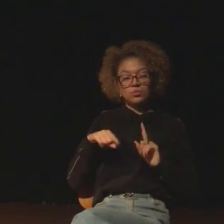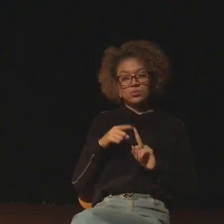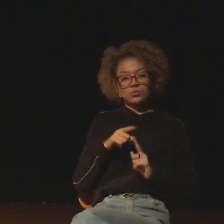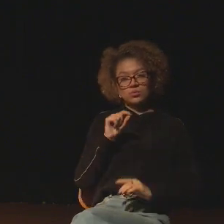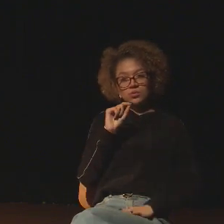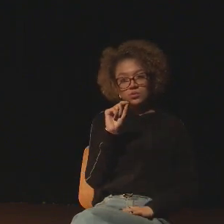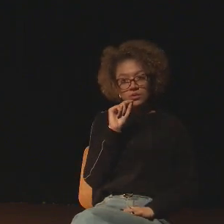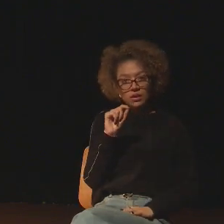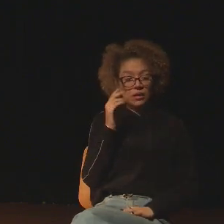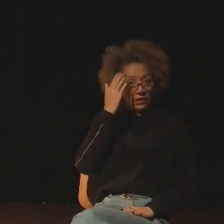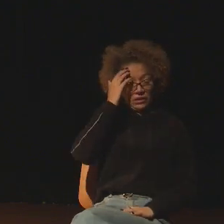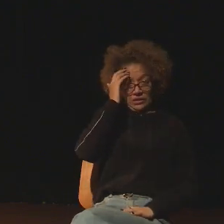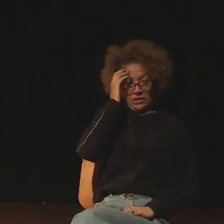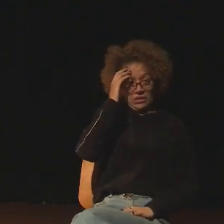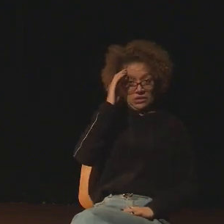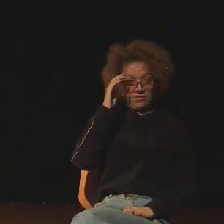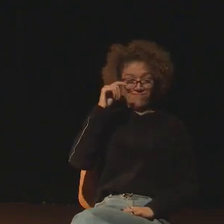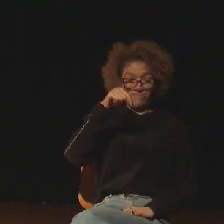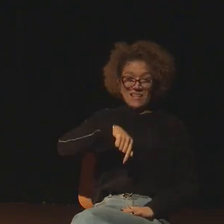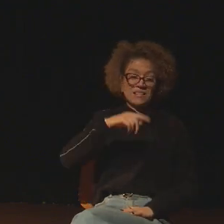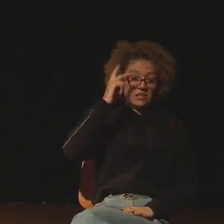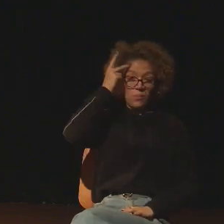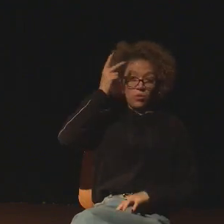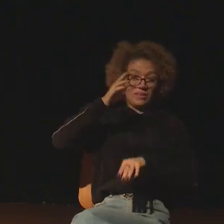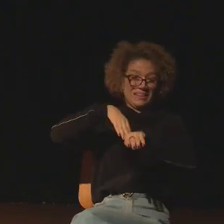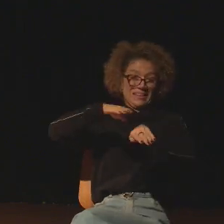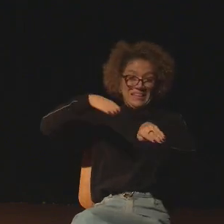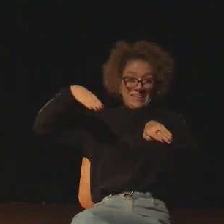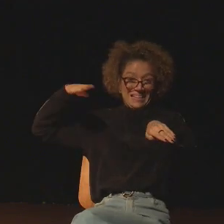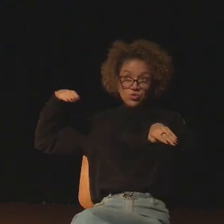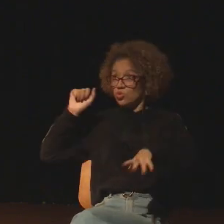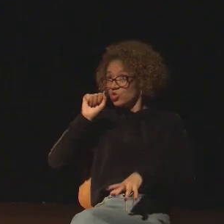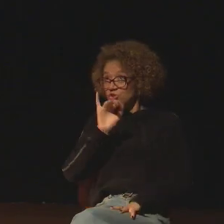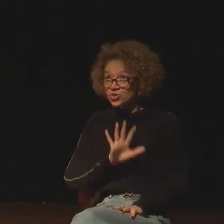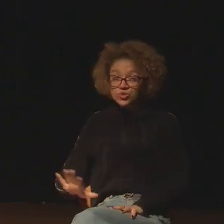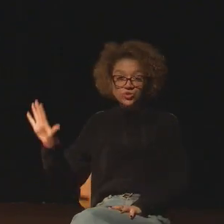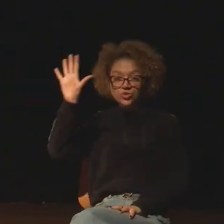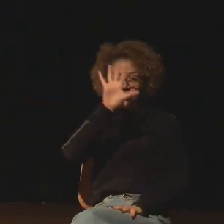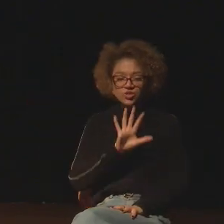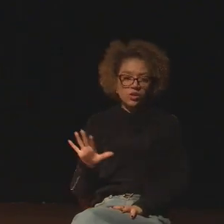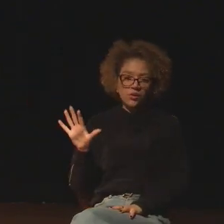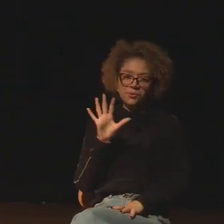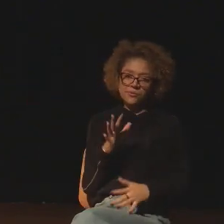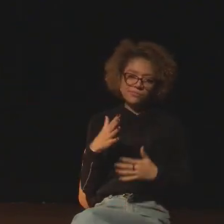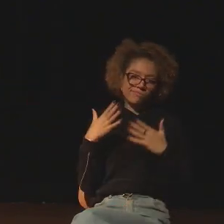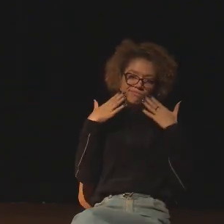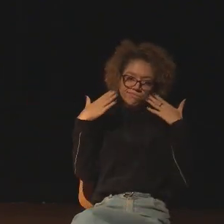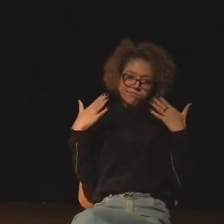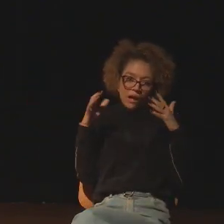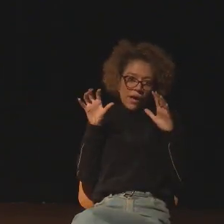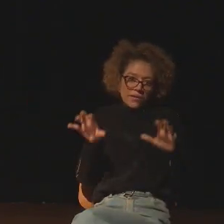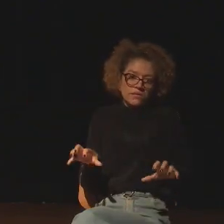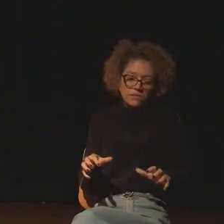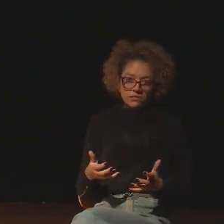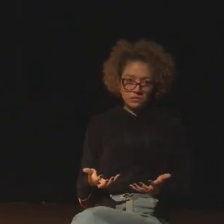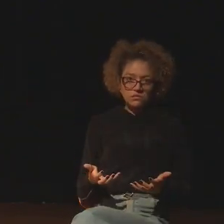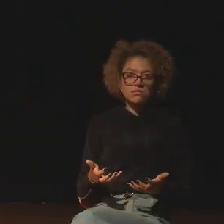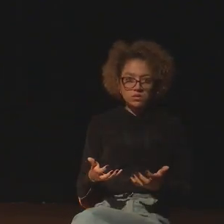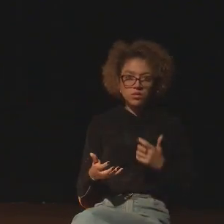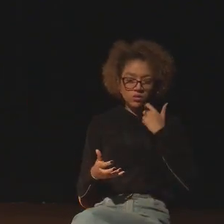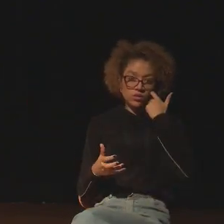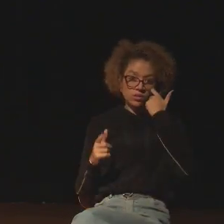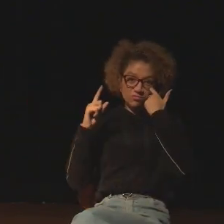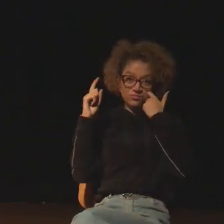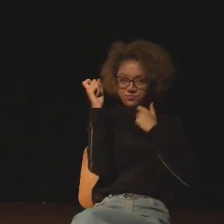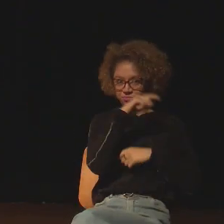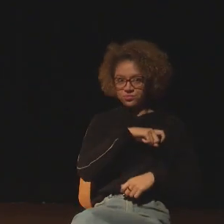entendendo que trânsito da cidade de São Paulo é uma coisa que, da forma como está posta para o veículo, aqui eu estou falando trânsito para o